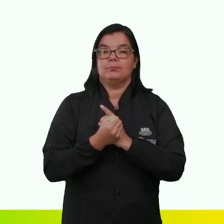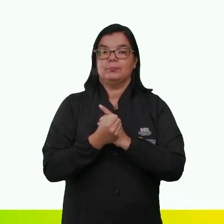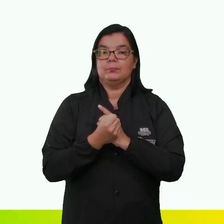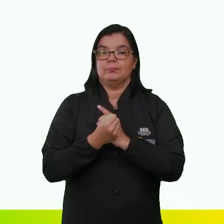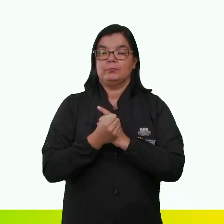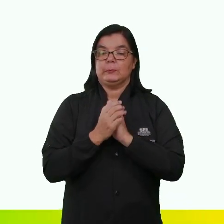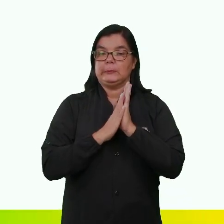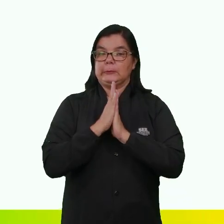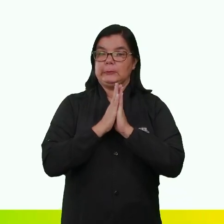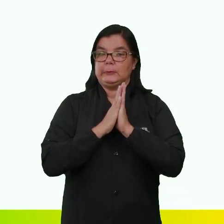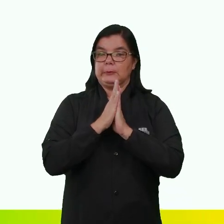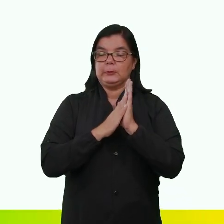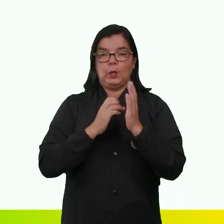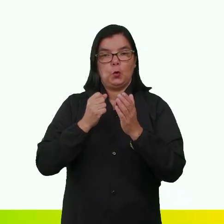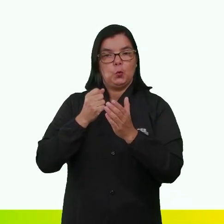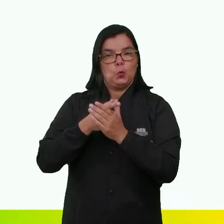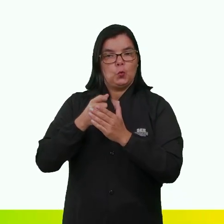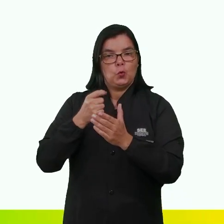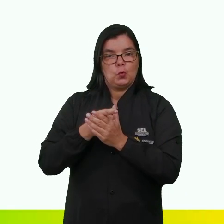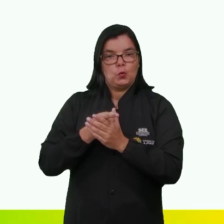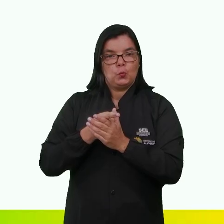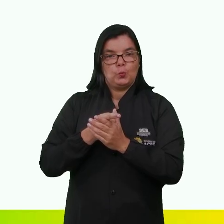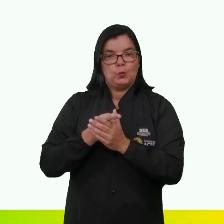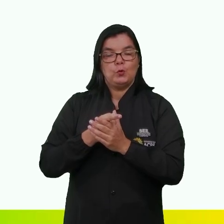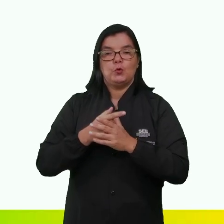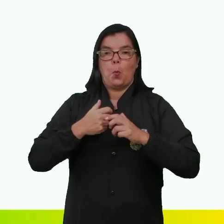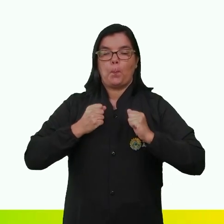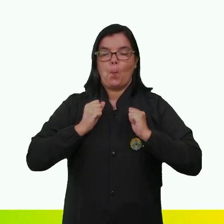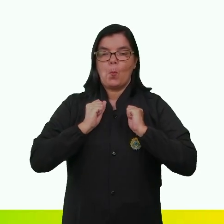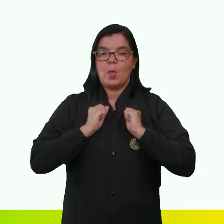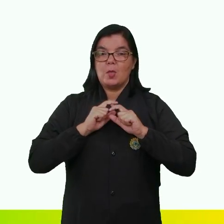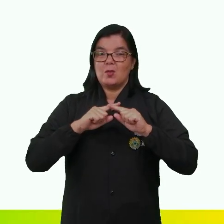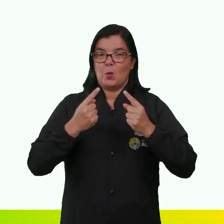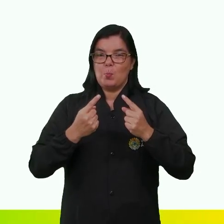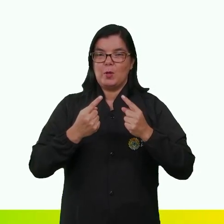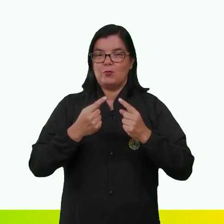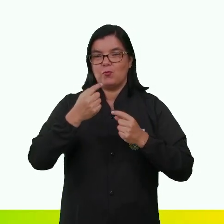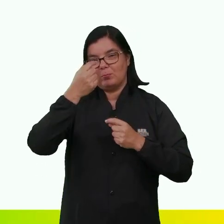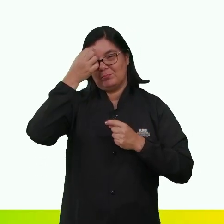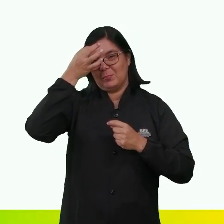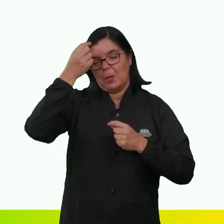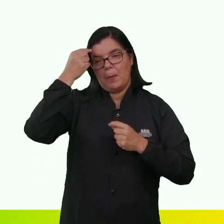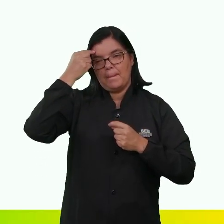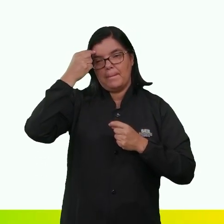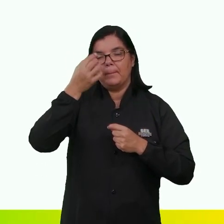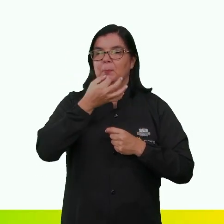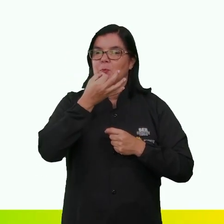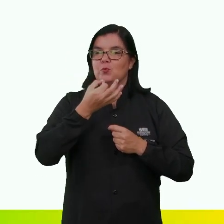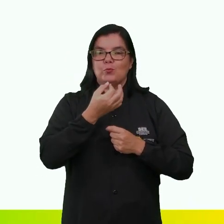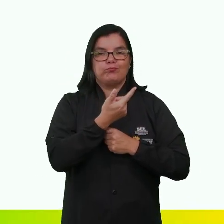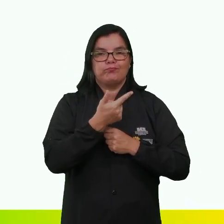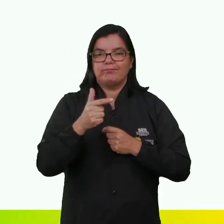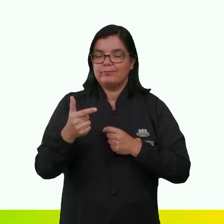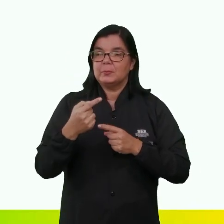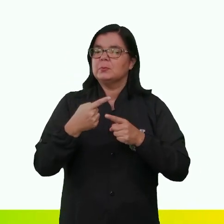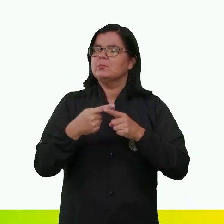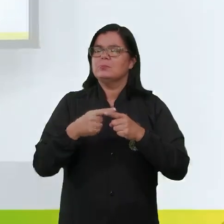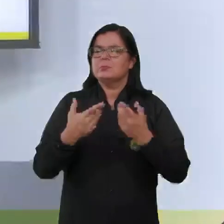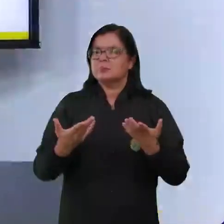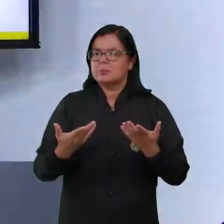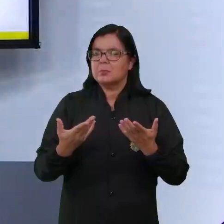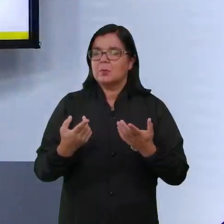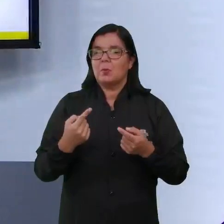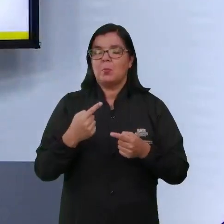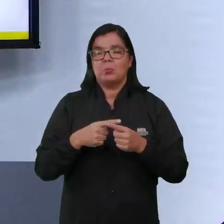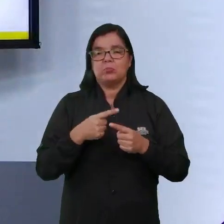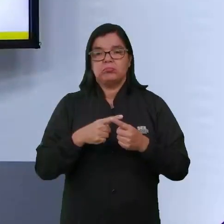social, a ansiedade de consumo e o esvaziamento do pensamento crítico. Por quê? Porque você